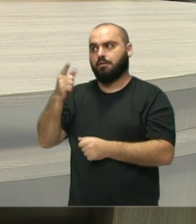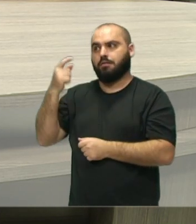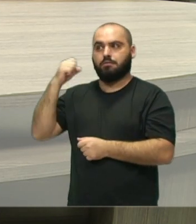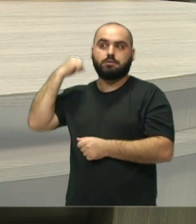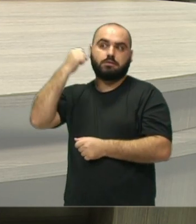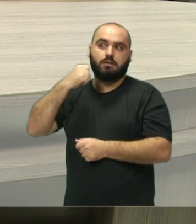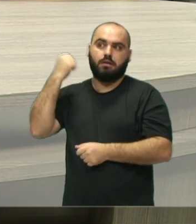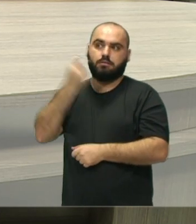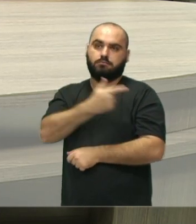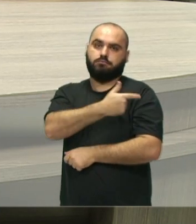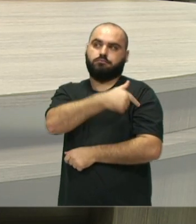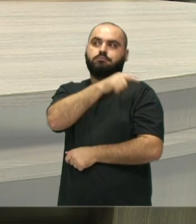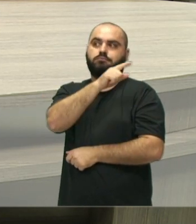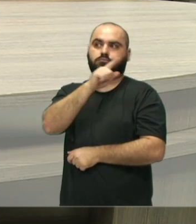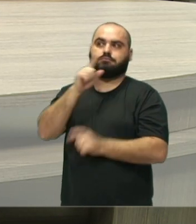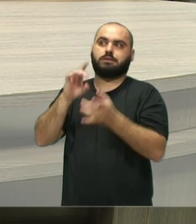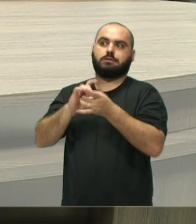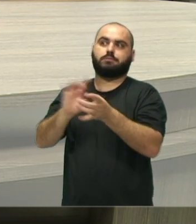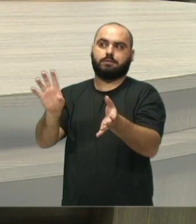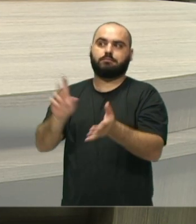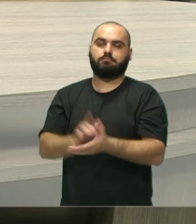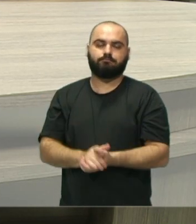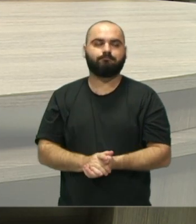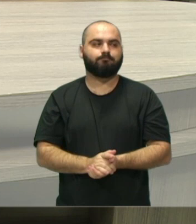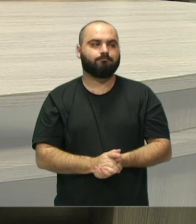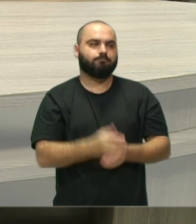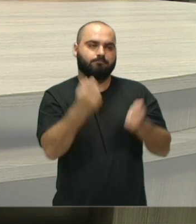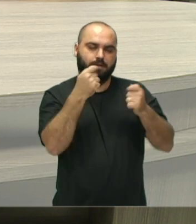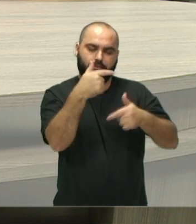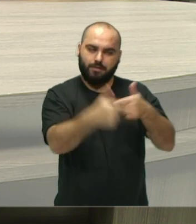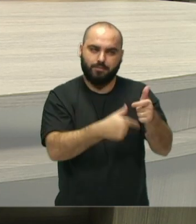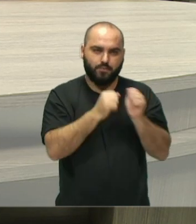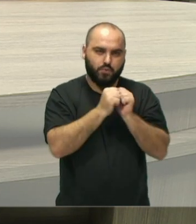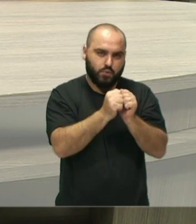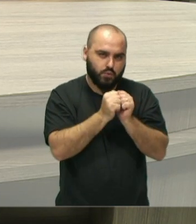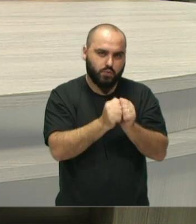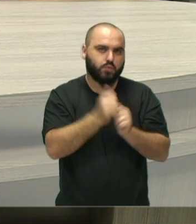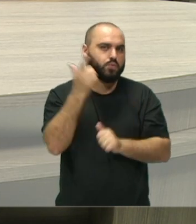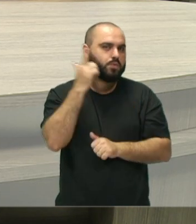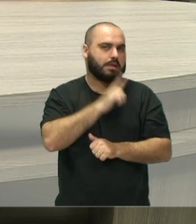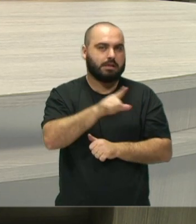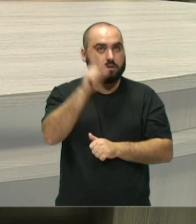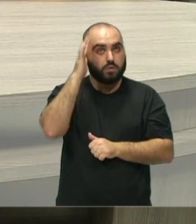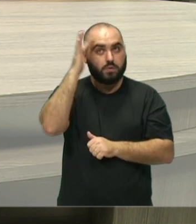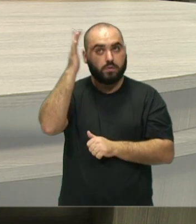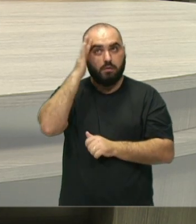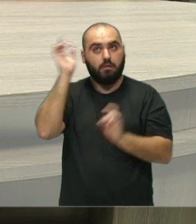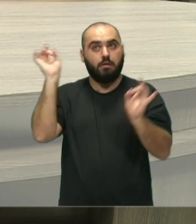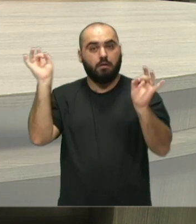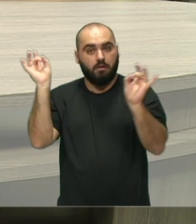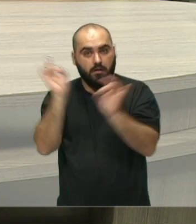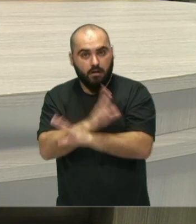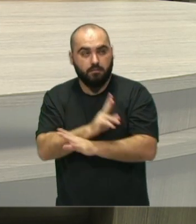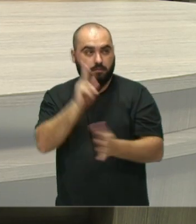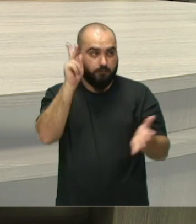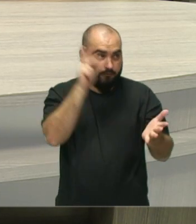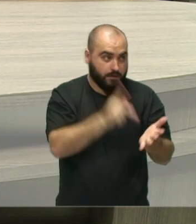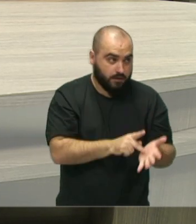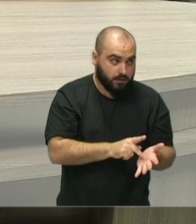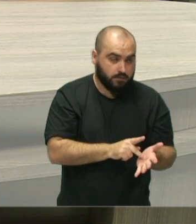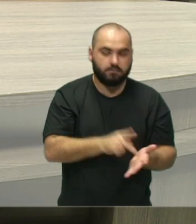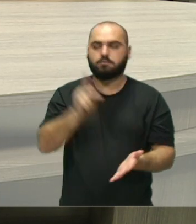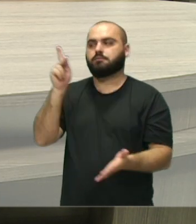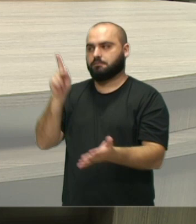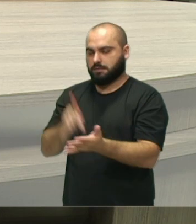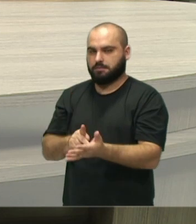Senado. Então, quer dizer, tem que fazer um esforço conjunto para que isso deixe de ser um sonho... E passe a ser a realidade, é isso aí. Passe a ser